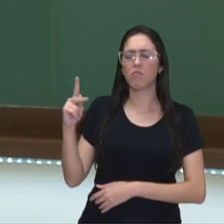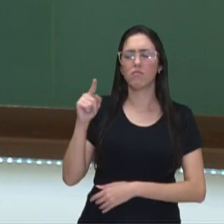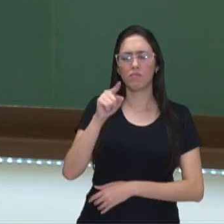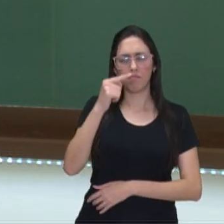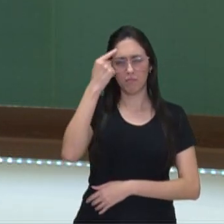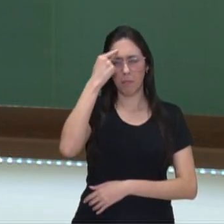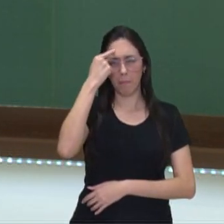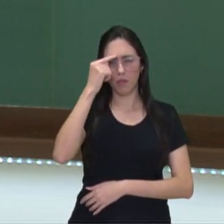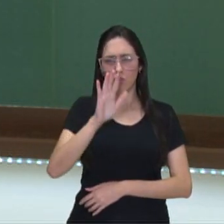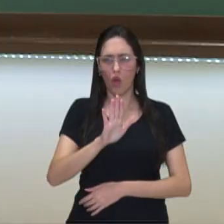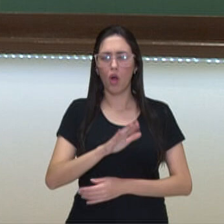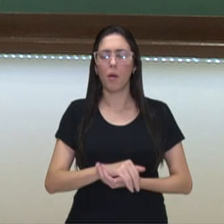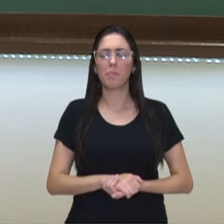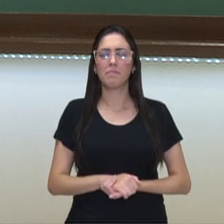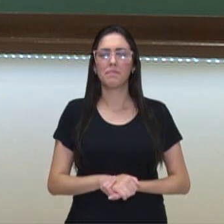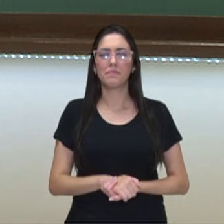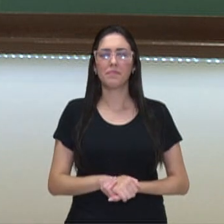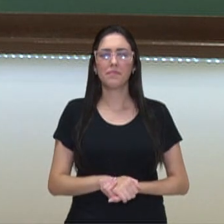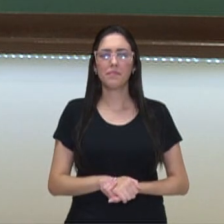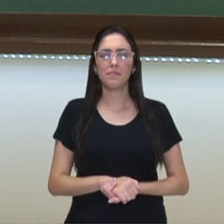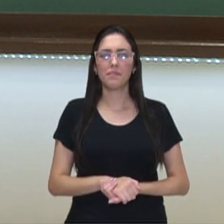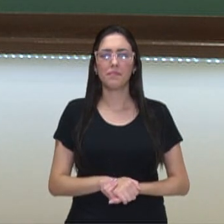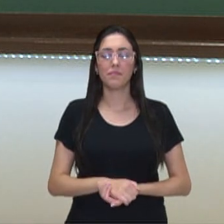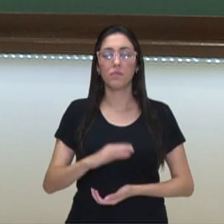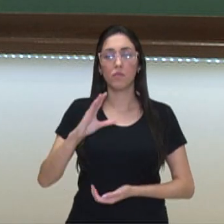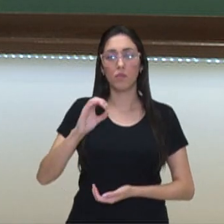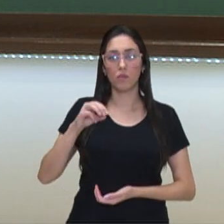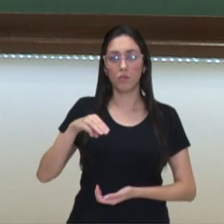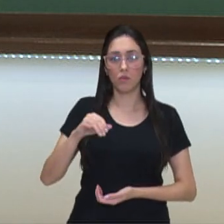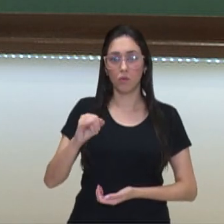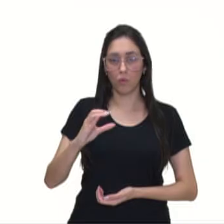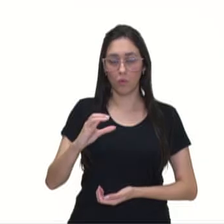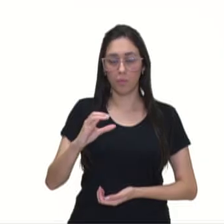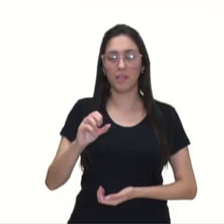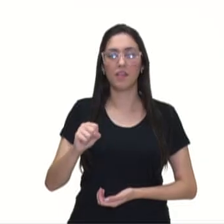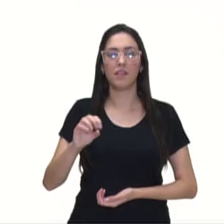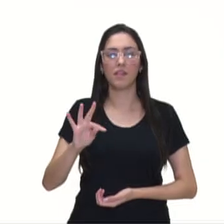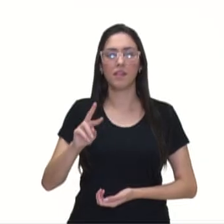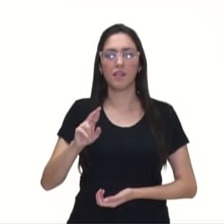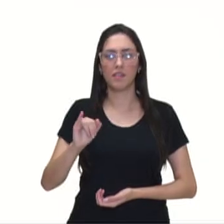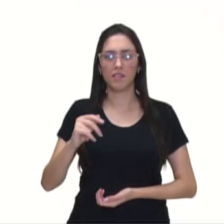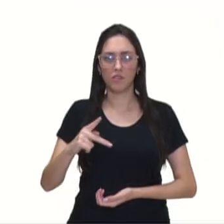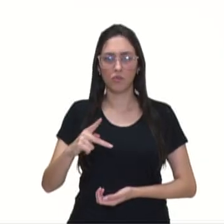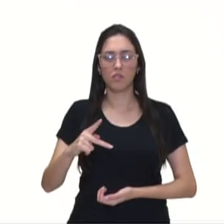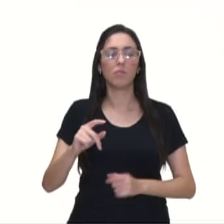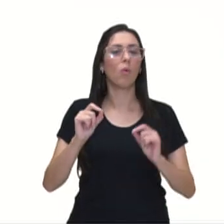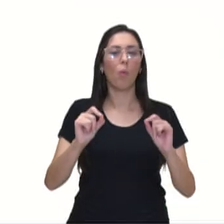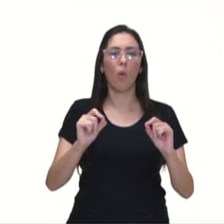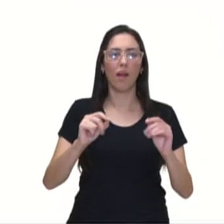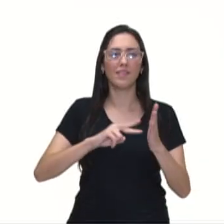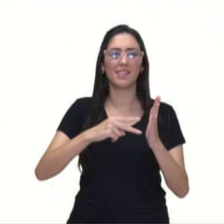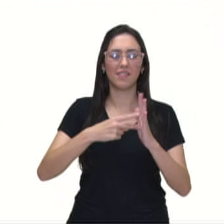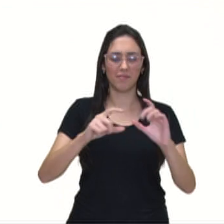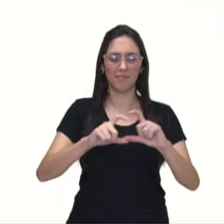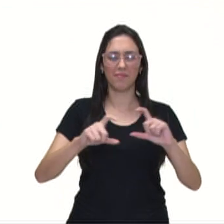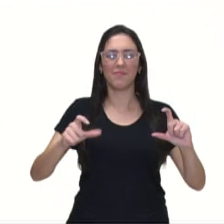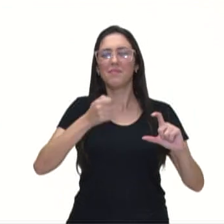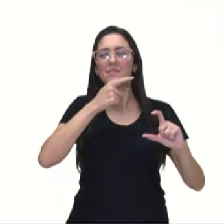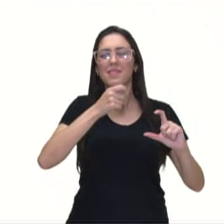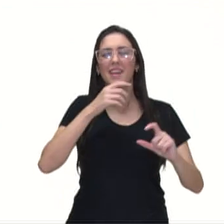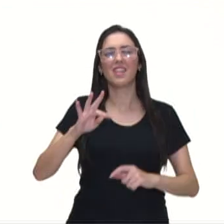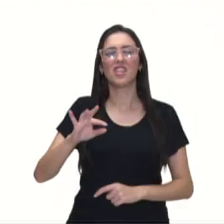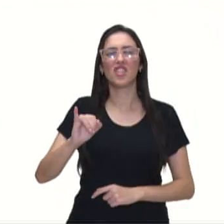resposta juntos? A comic strip é o gênero chamado de tira cômica ou